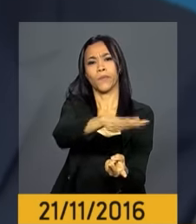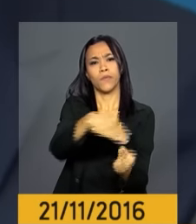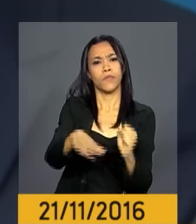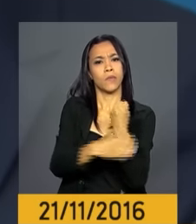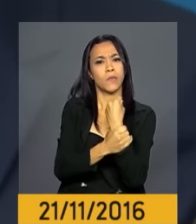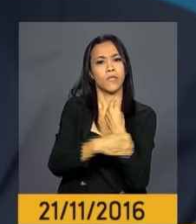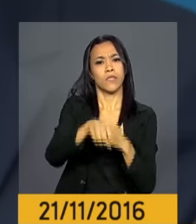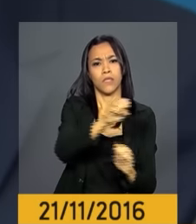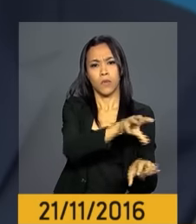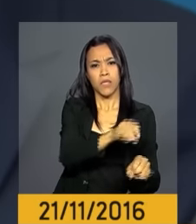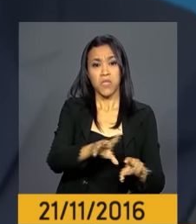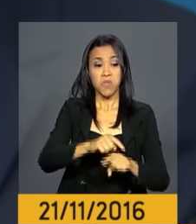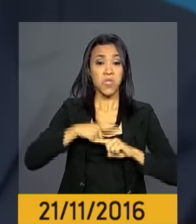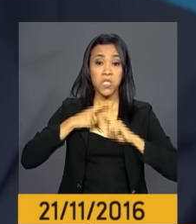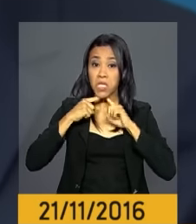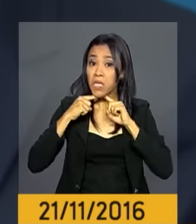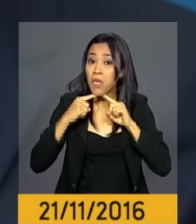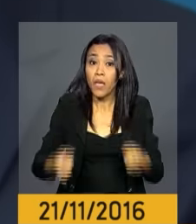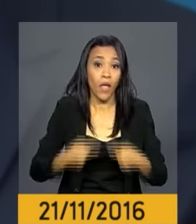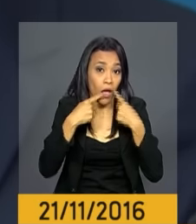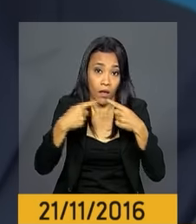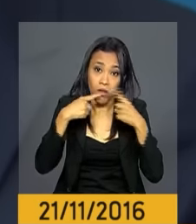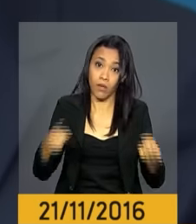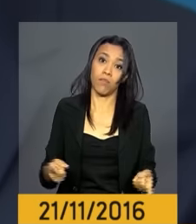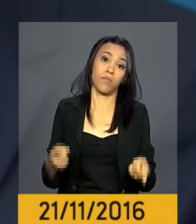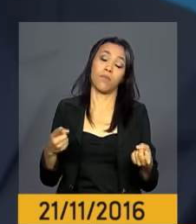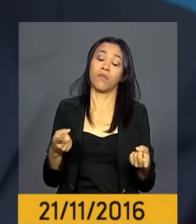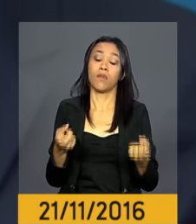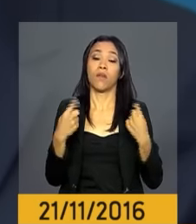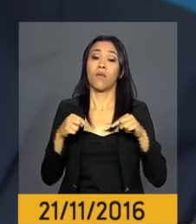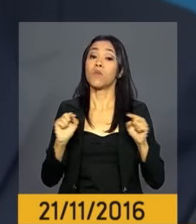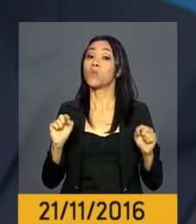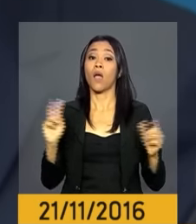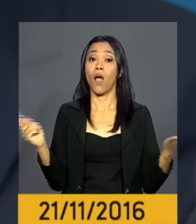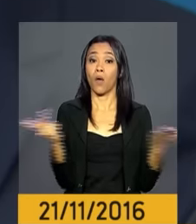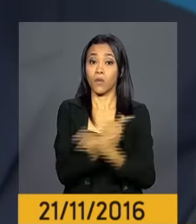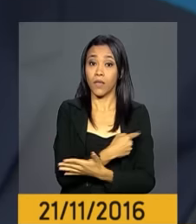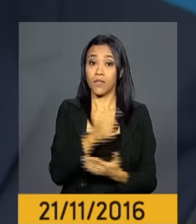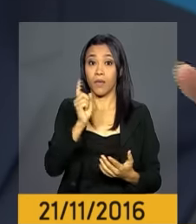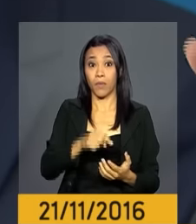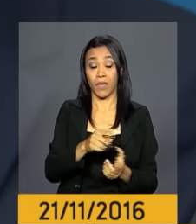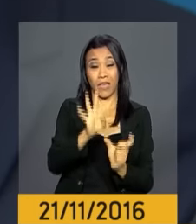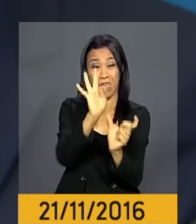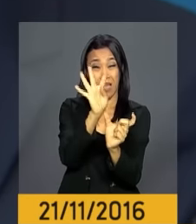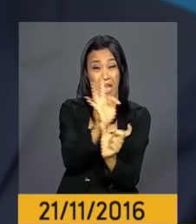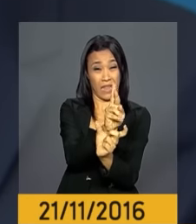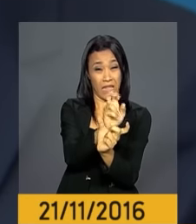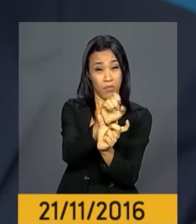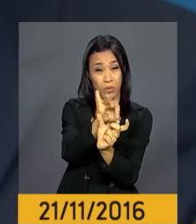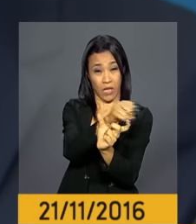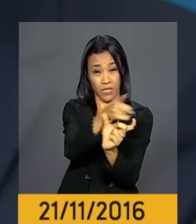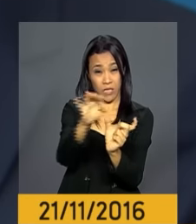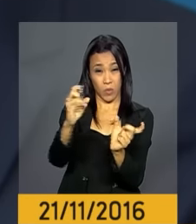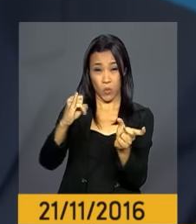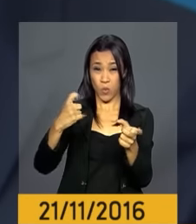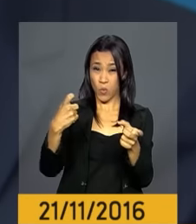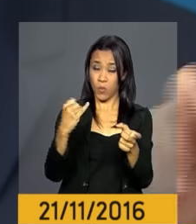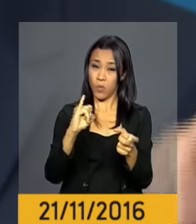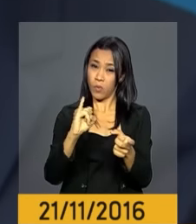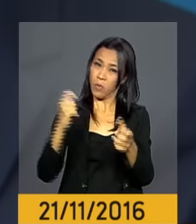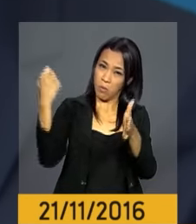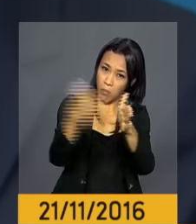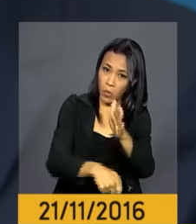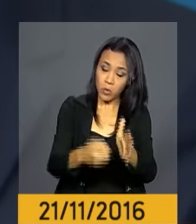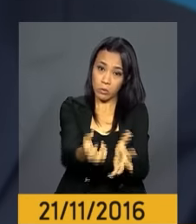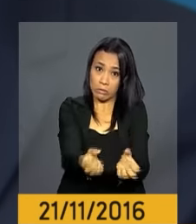ninguém reclama do tributo. O problema é, muitas vezes, a descoincidência entre a carga tributária e a prestação dos serviços públicos. E